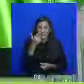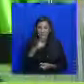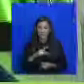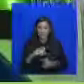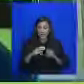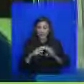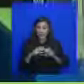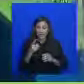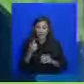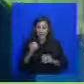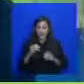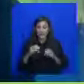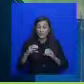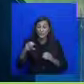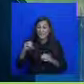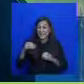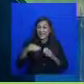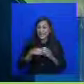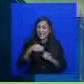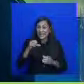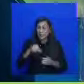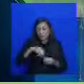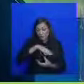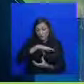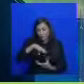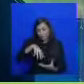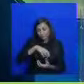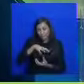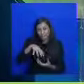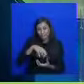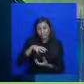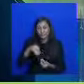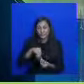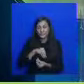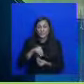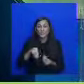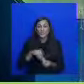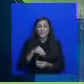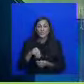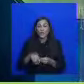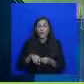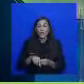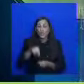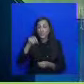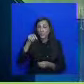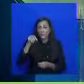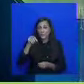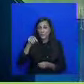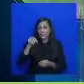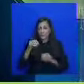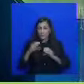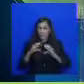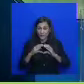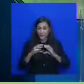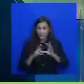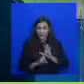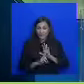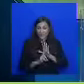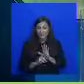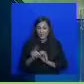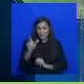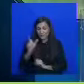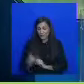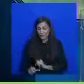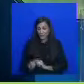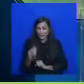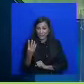Novamente, as 10 bolas numeradas de 0 a 9, girando, sendo embaralhadas. E vamos conhecer dentro de instantes a bola referente à